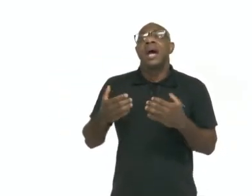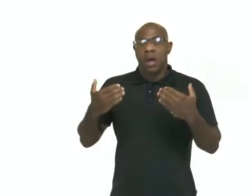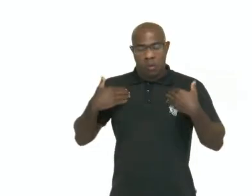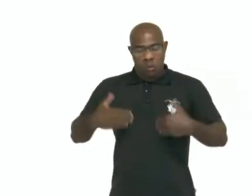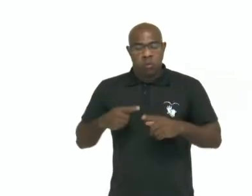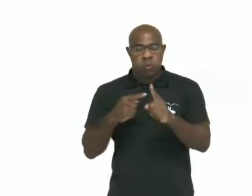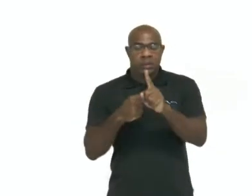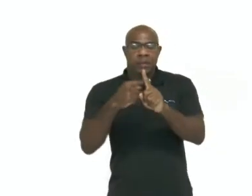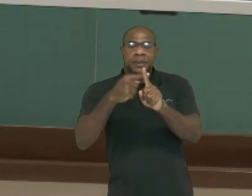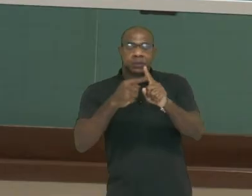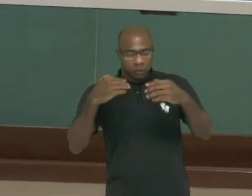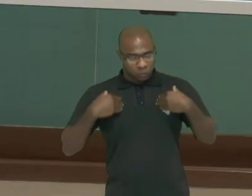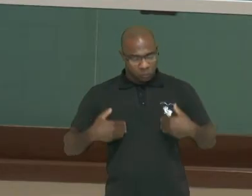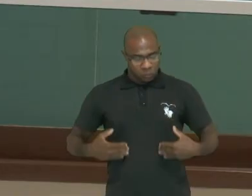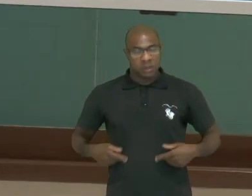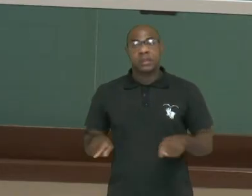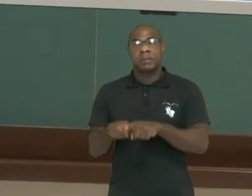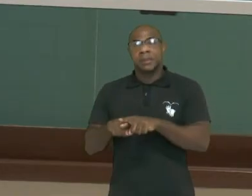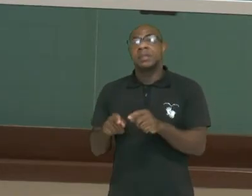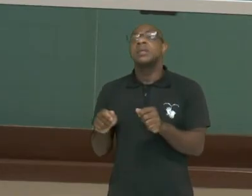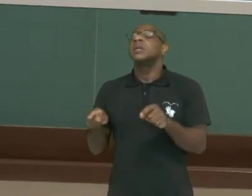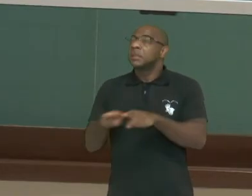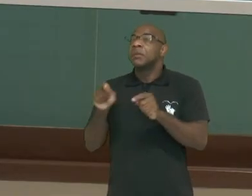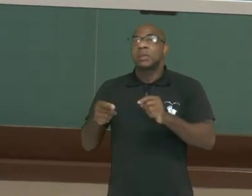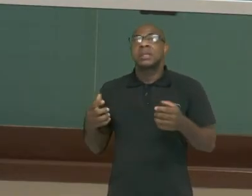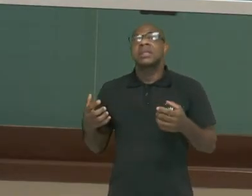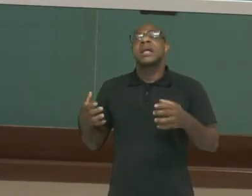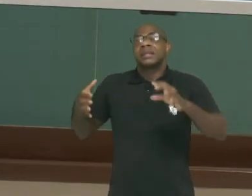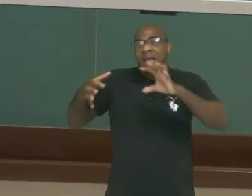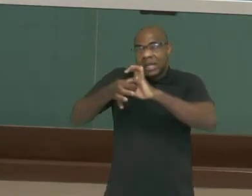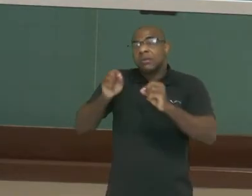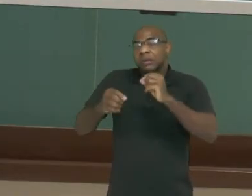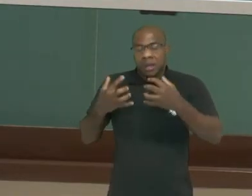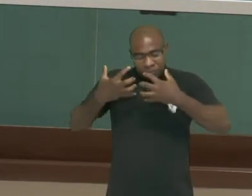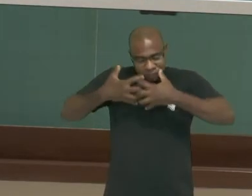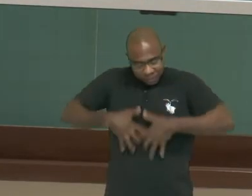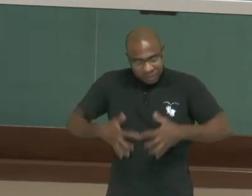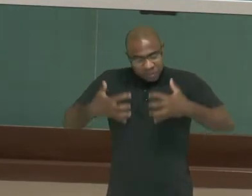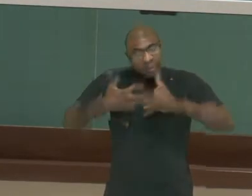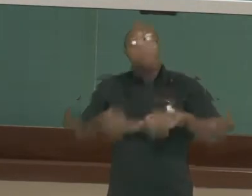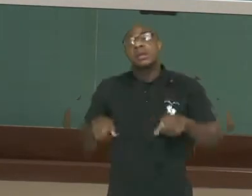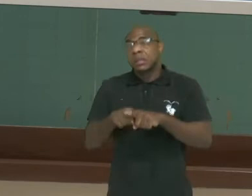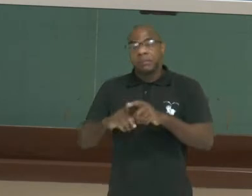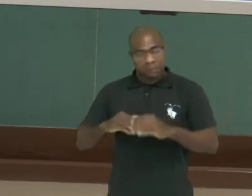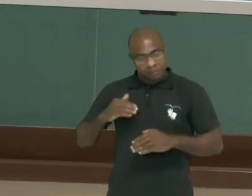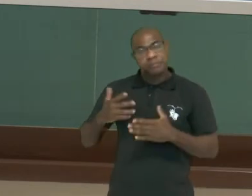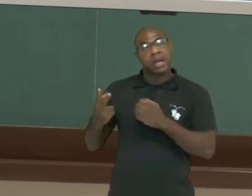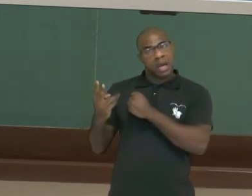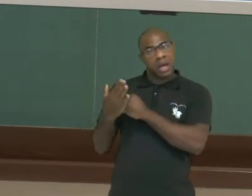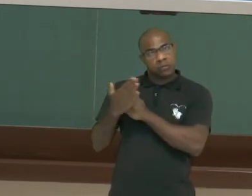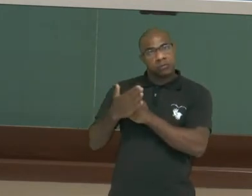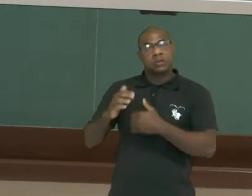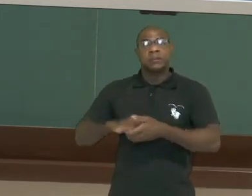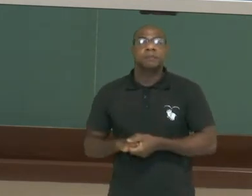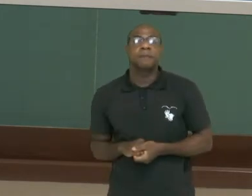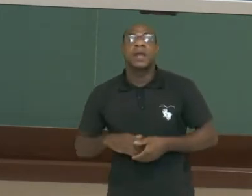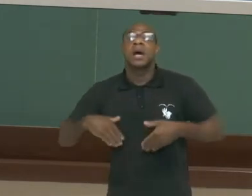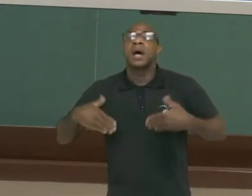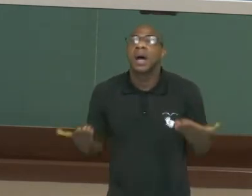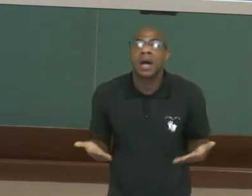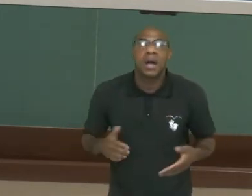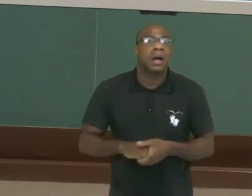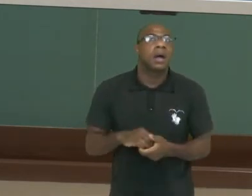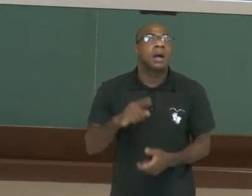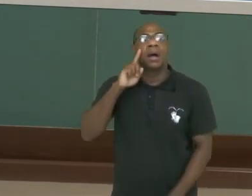quê? Através do seu metabolismo. Ok, minha gente? Parabéns aí pelo seu empenho. Agora nós vamos falar um pouquinho das